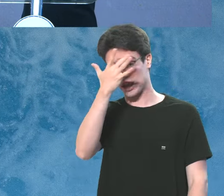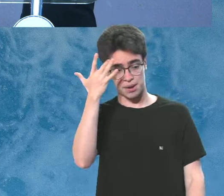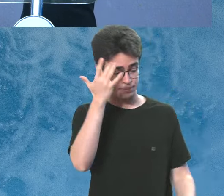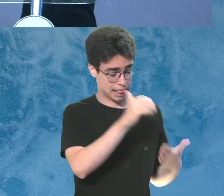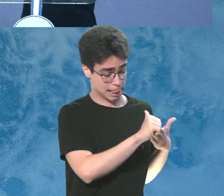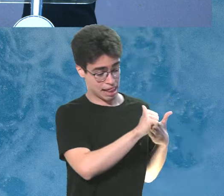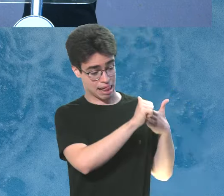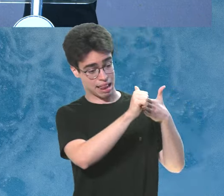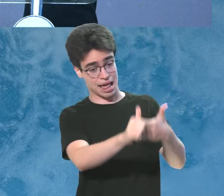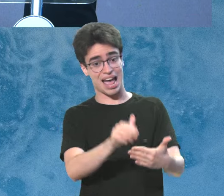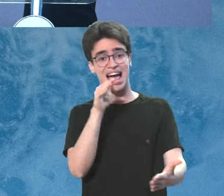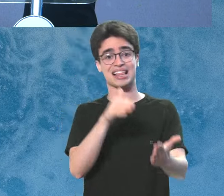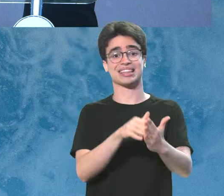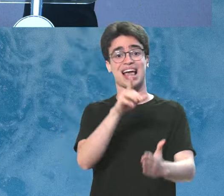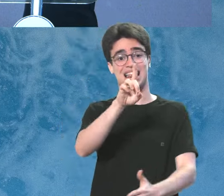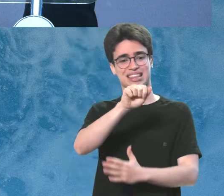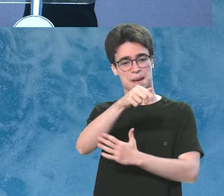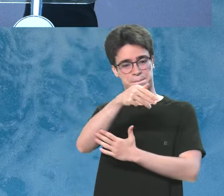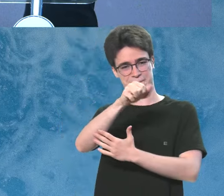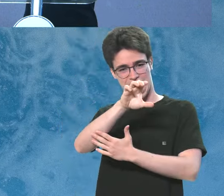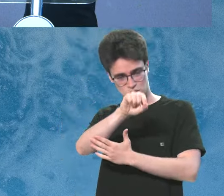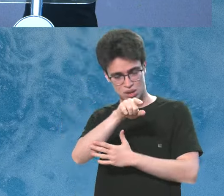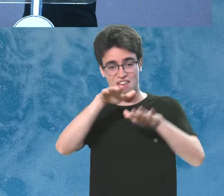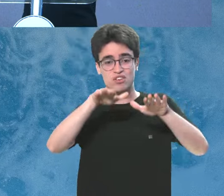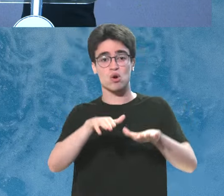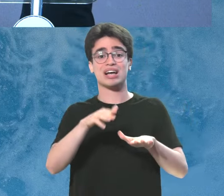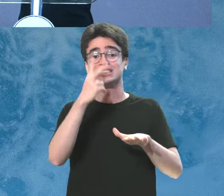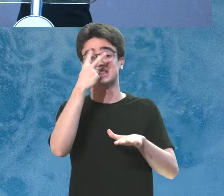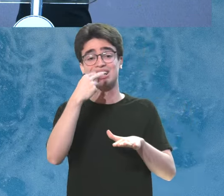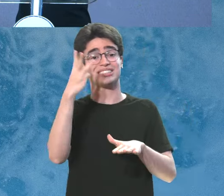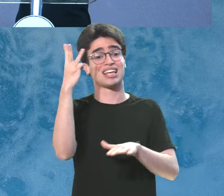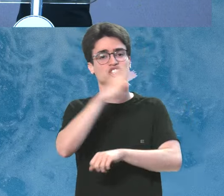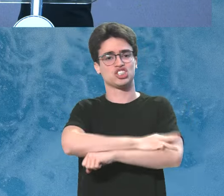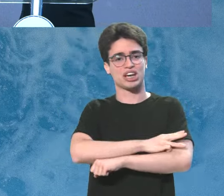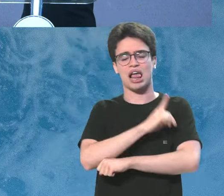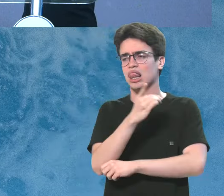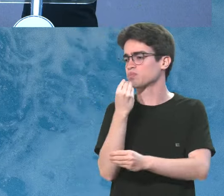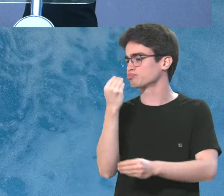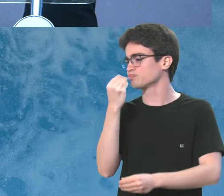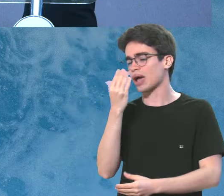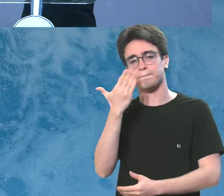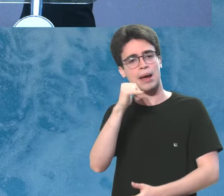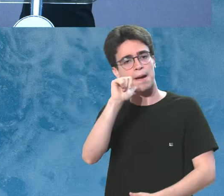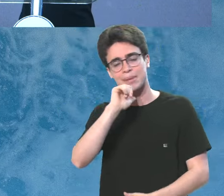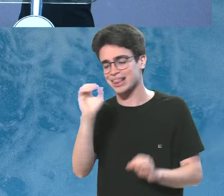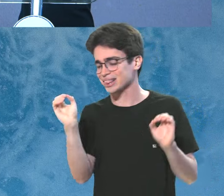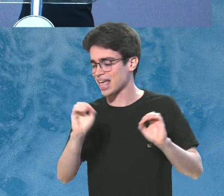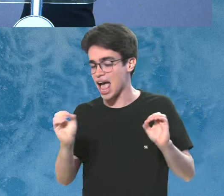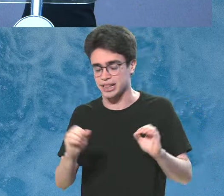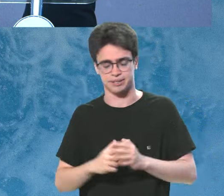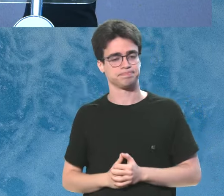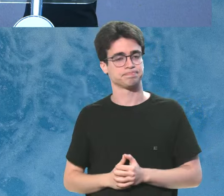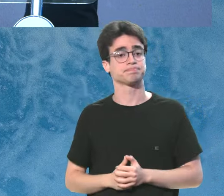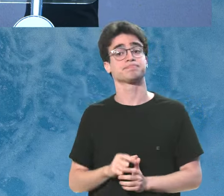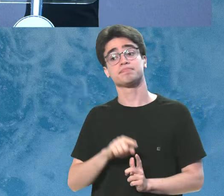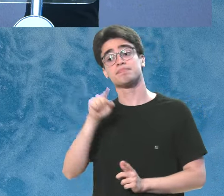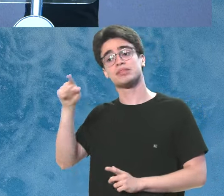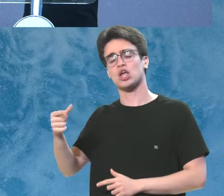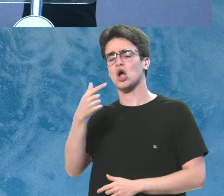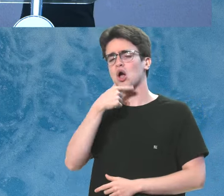lá ele permaneceu cego por três dias e não comeu nem bebeu coisa alguma havia em Damasco um discípulo chamado